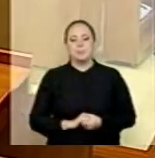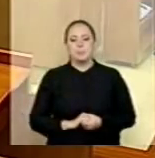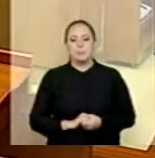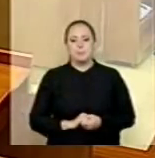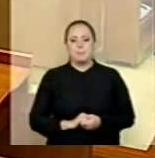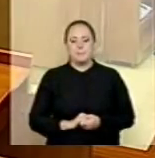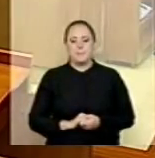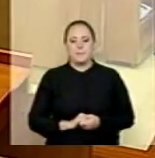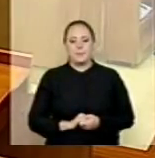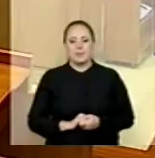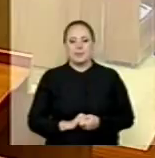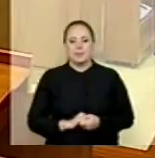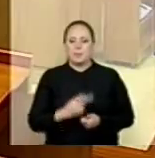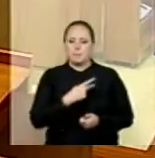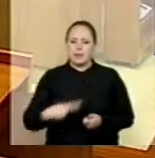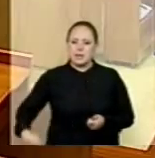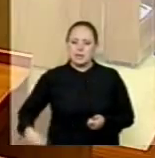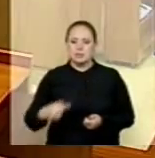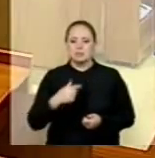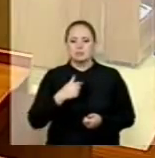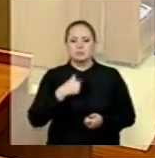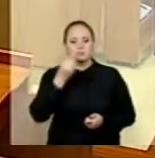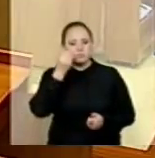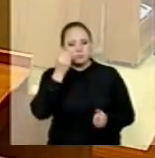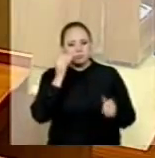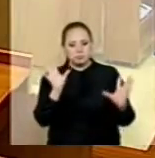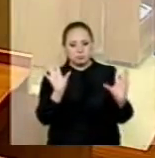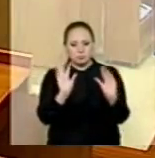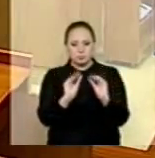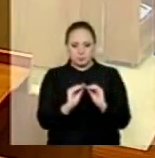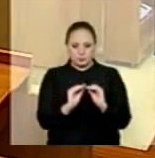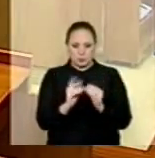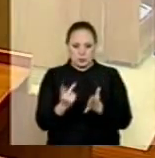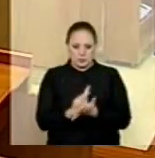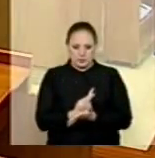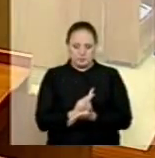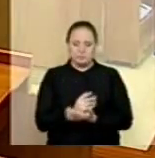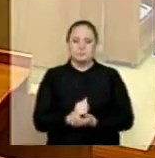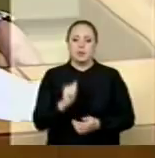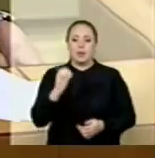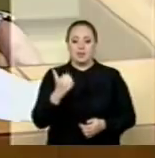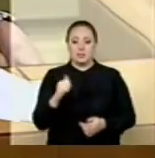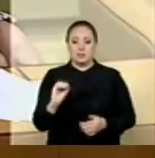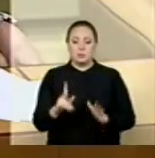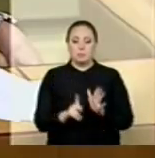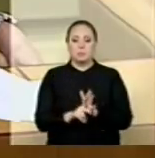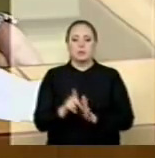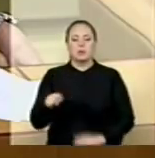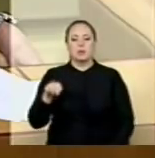Presidente, vou procurar resumir, né, a situação concreta. Ação ajuizada pela